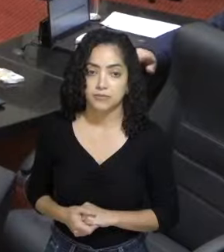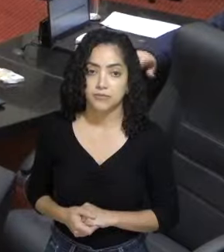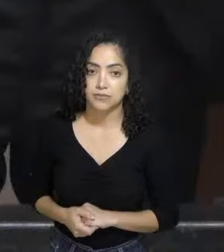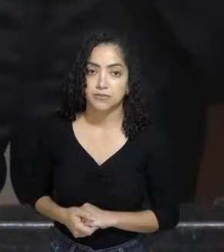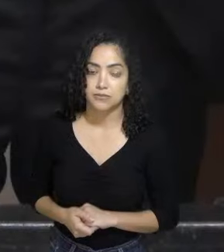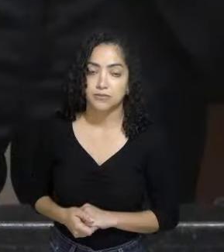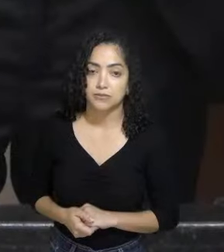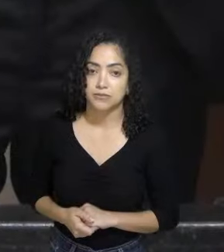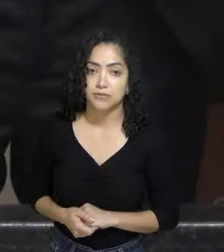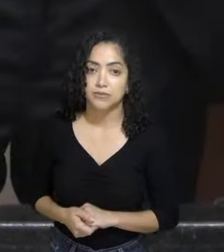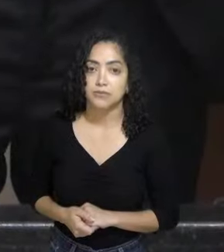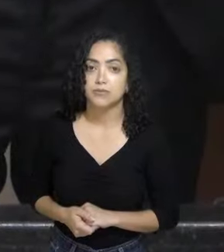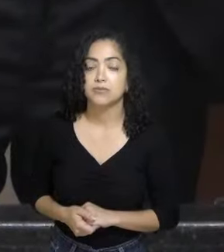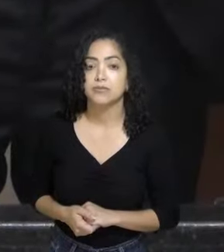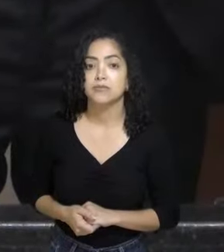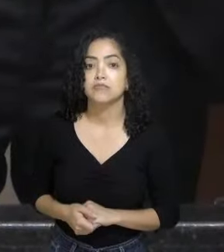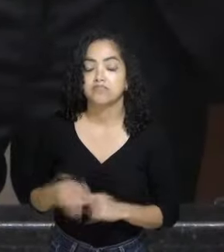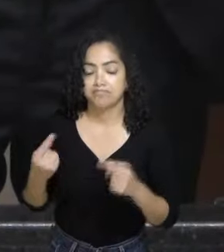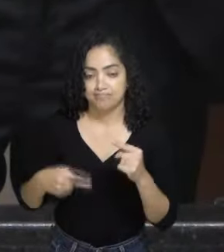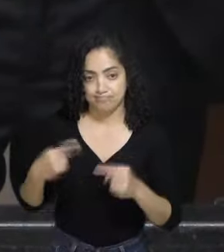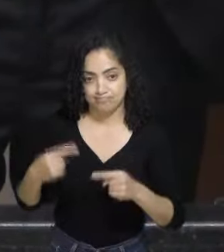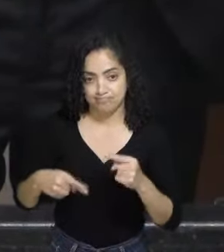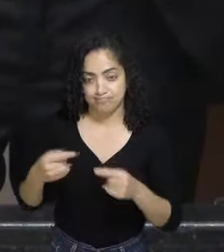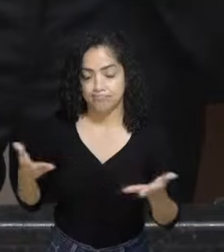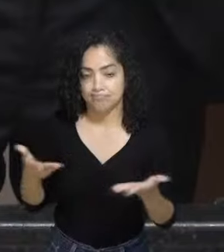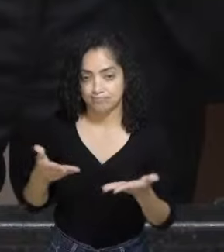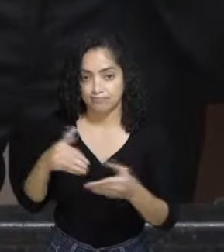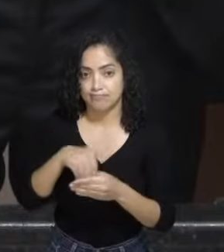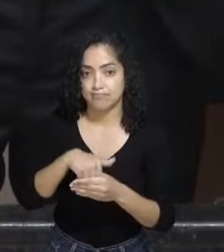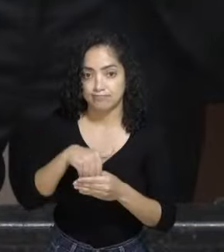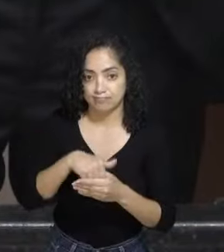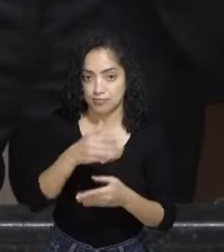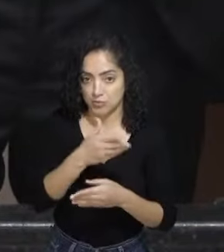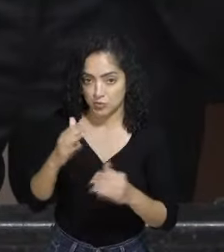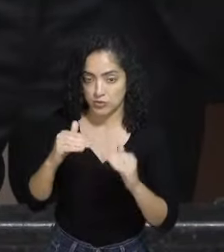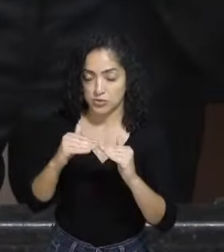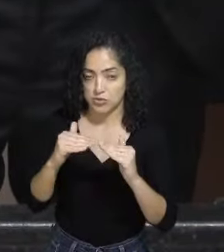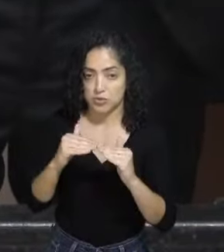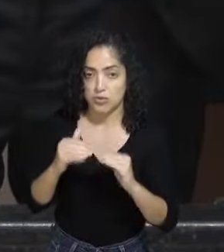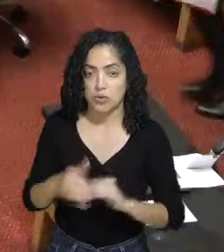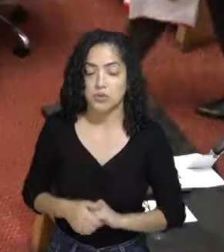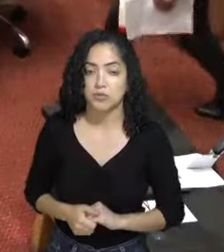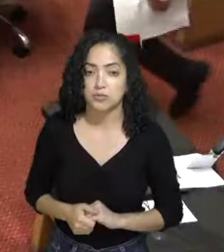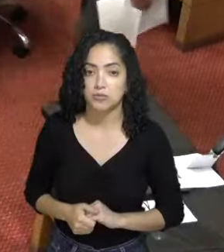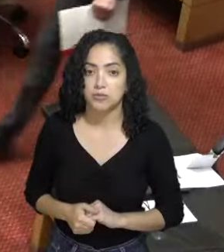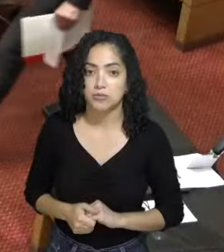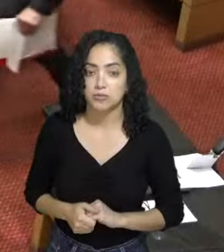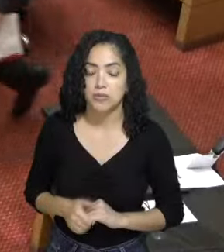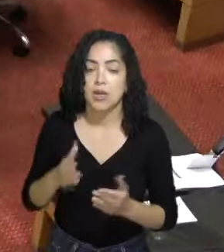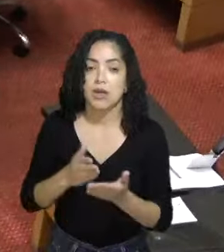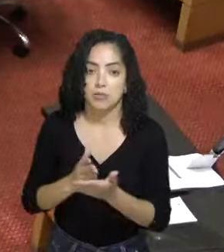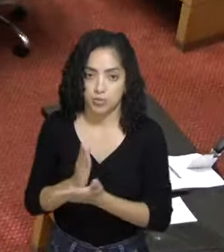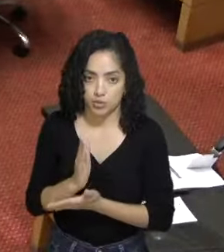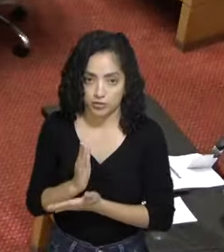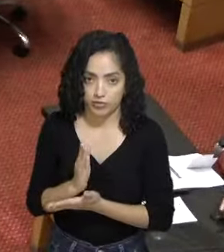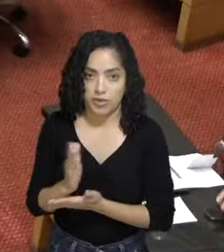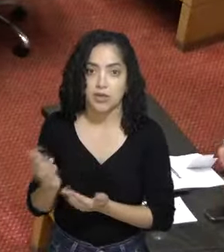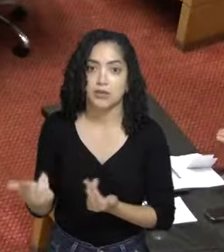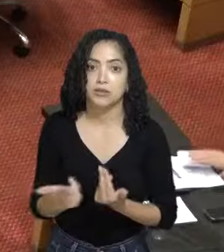Não havendo mais quem queira discutir, em votação. Deputados que aprovam, permaneçam como se encontram. Aprovado